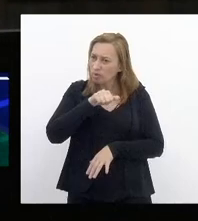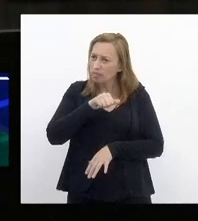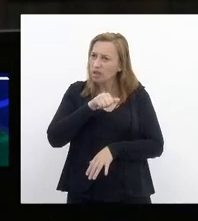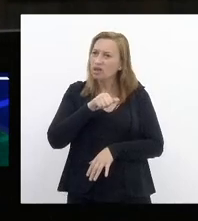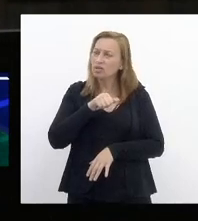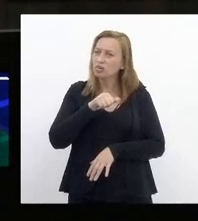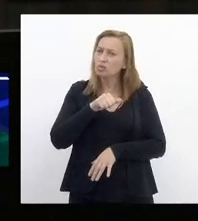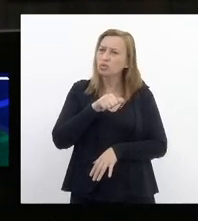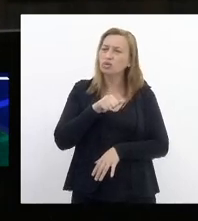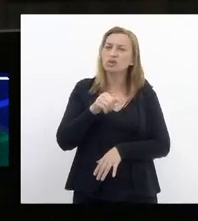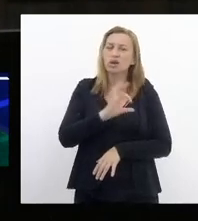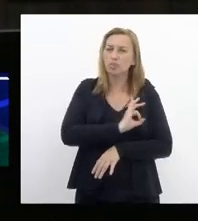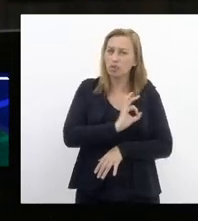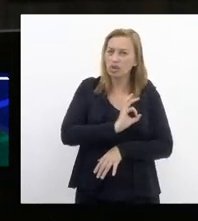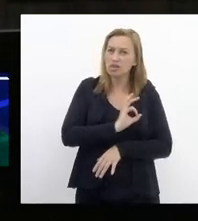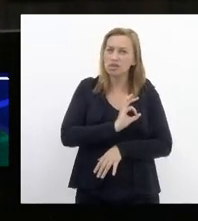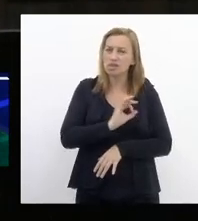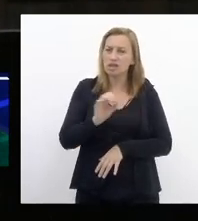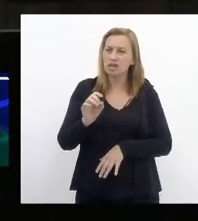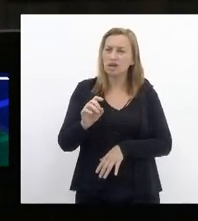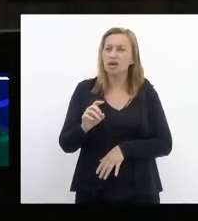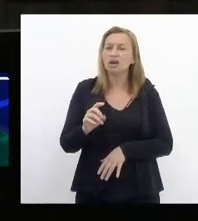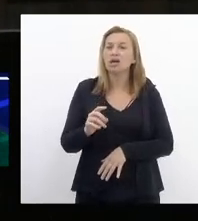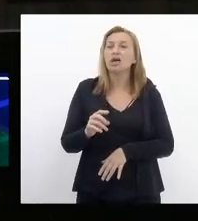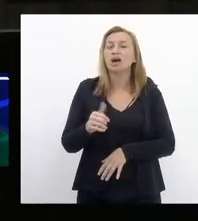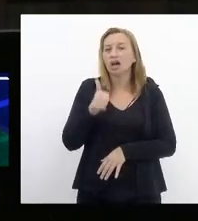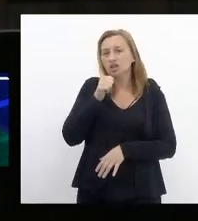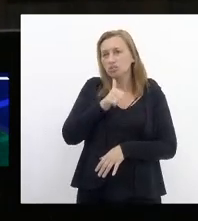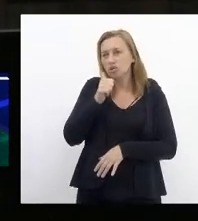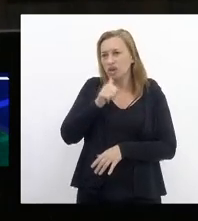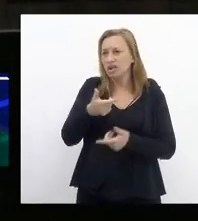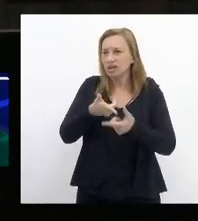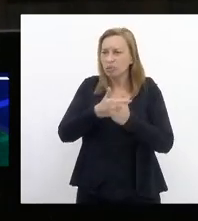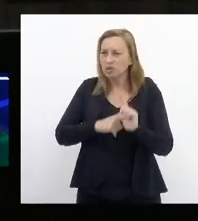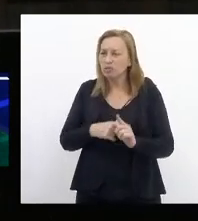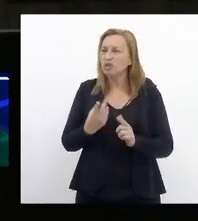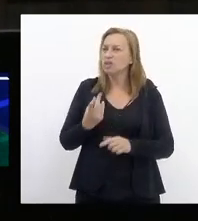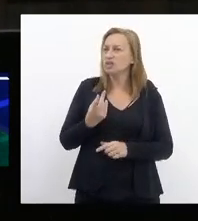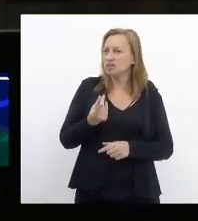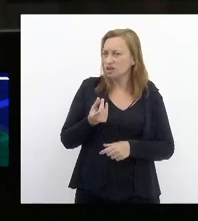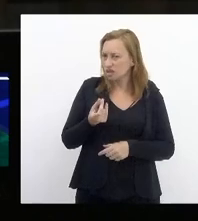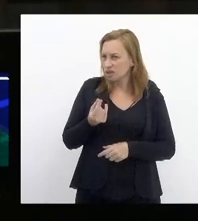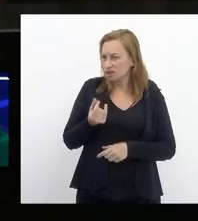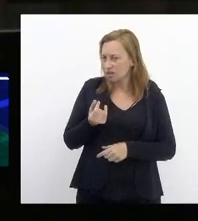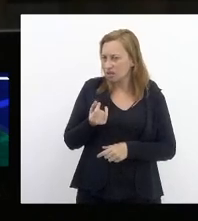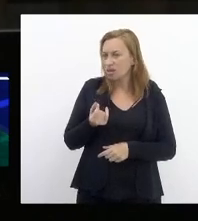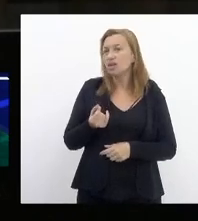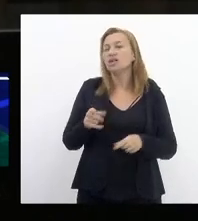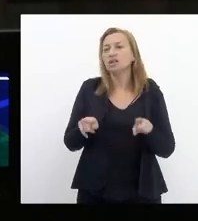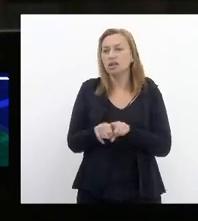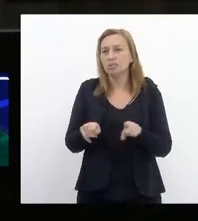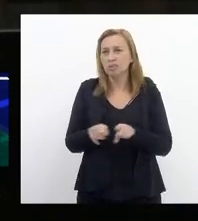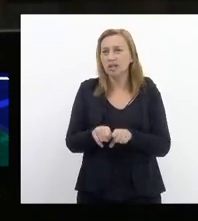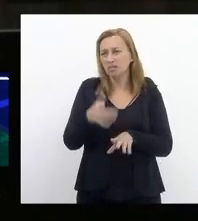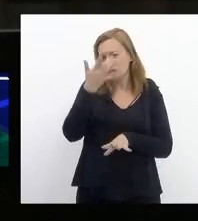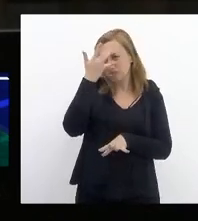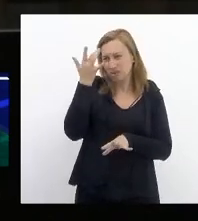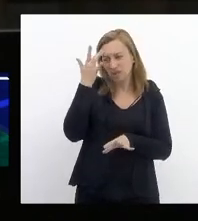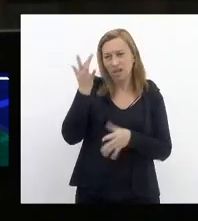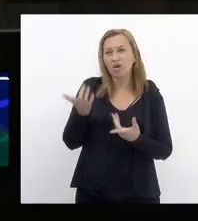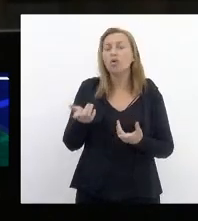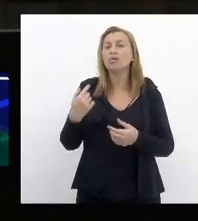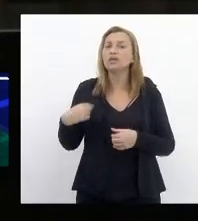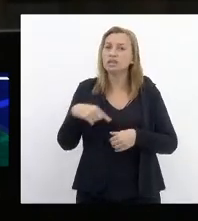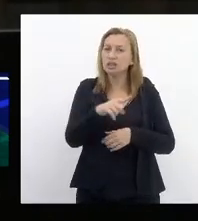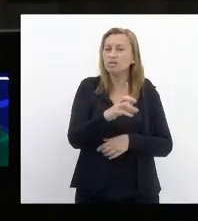autor na delegacia, essas mulheres, em razão da sua dependência econômica e da sua dependência emocional, elas